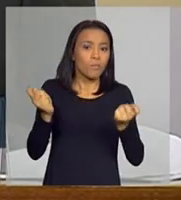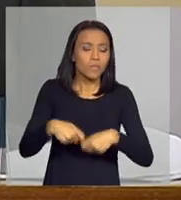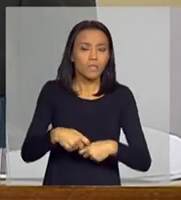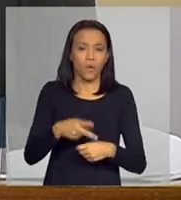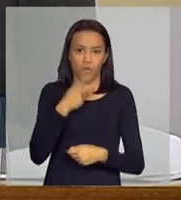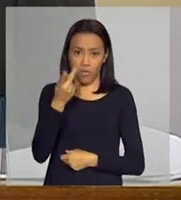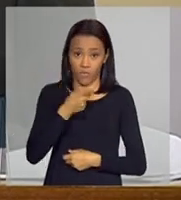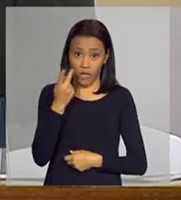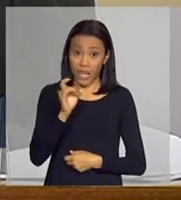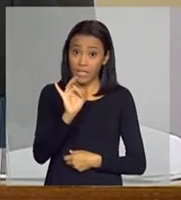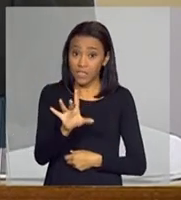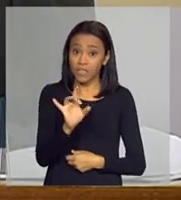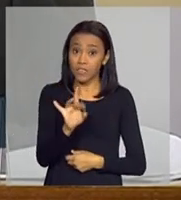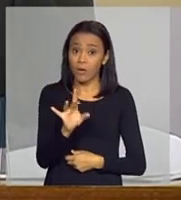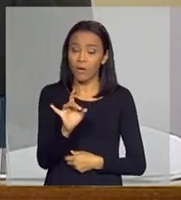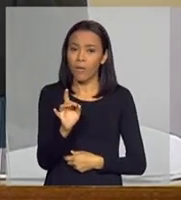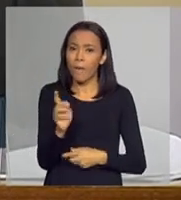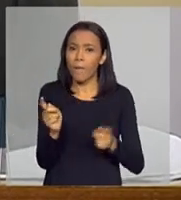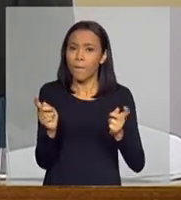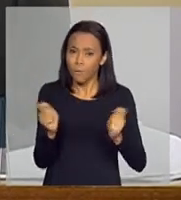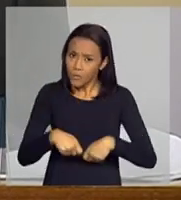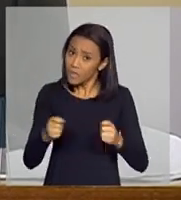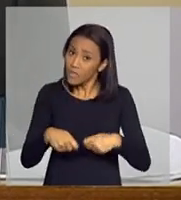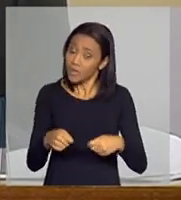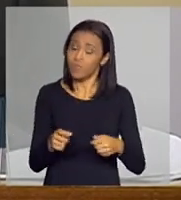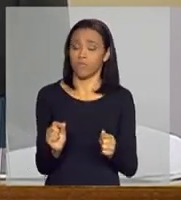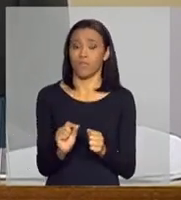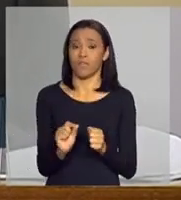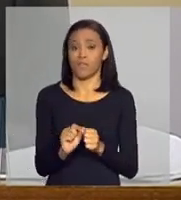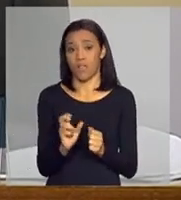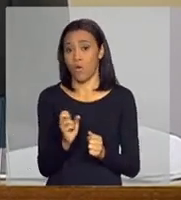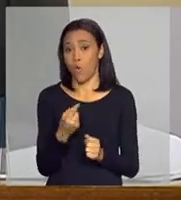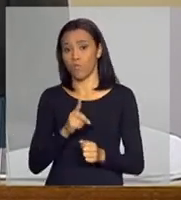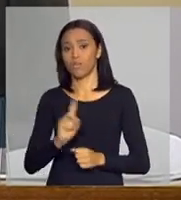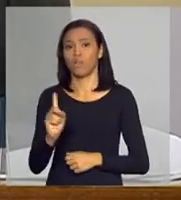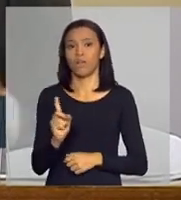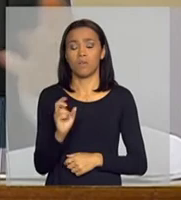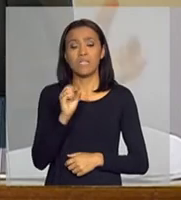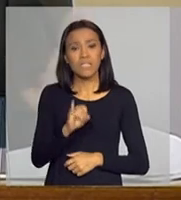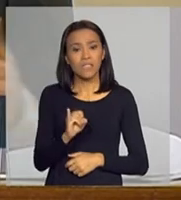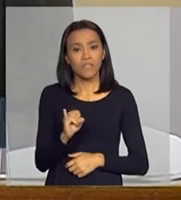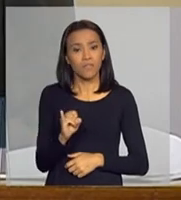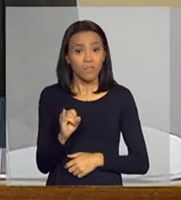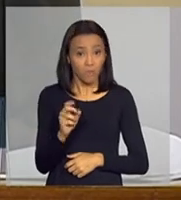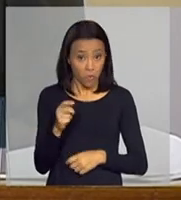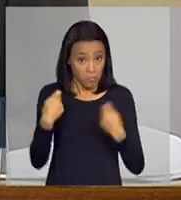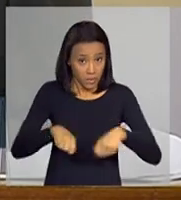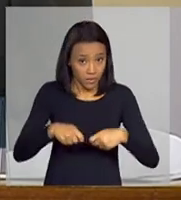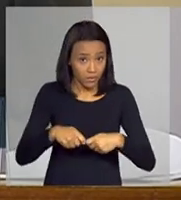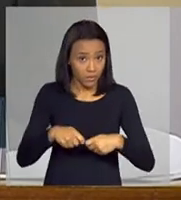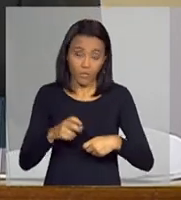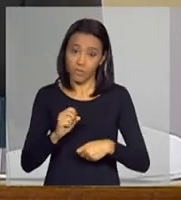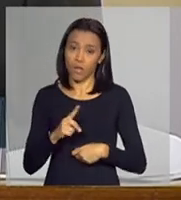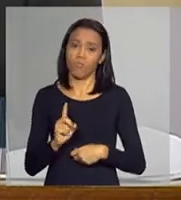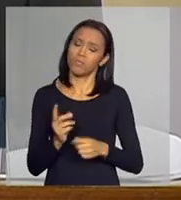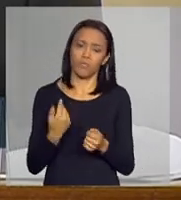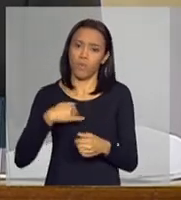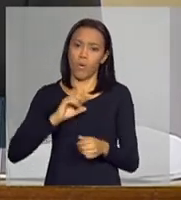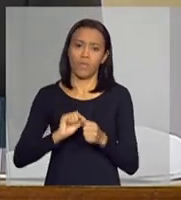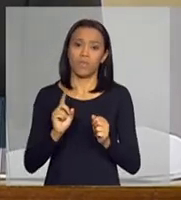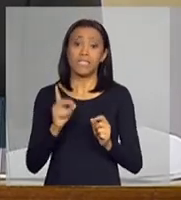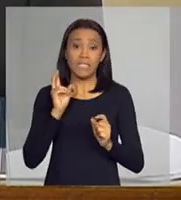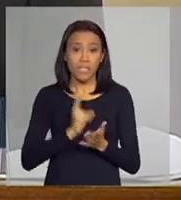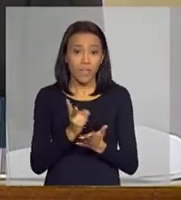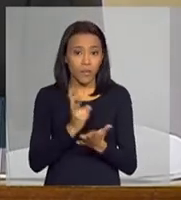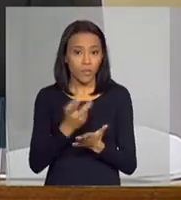repito Isso é uma faculdade poderemos fazer ou não se não for necessário não faremos né Sempre